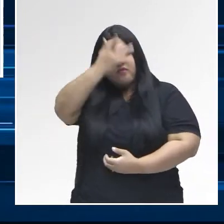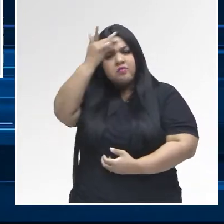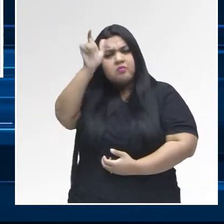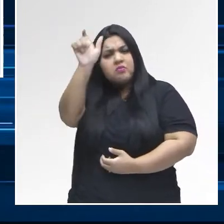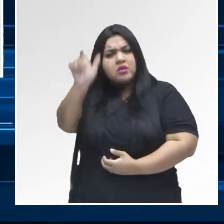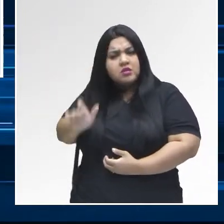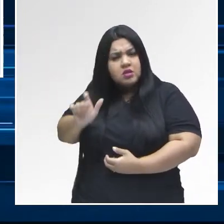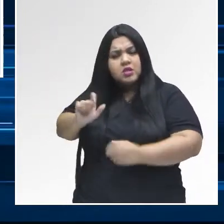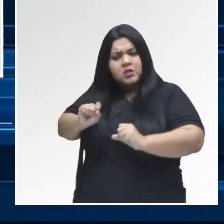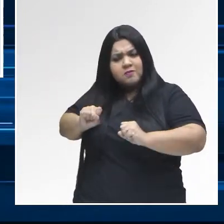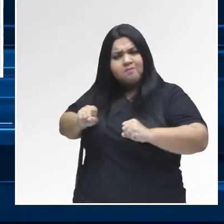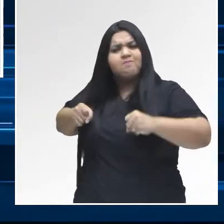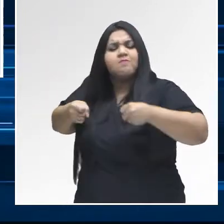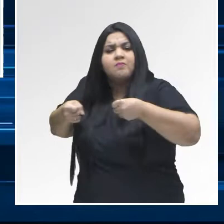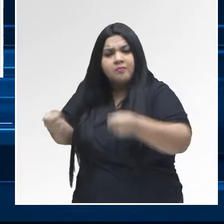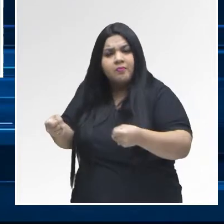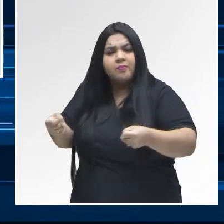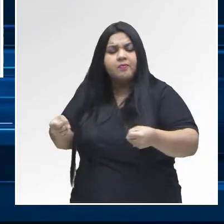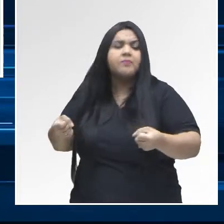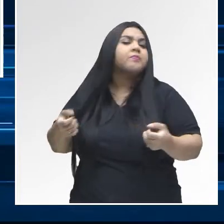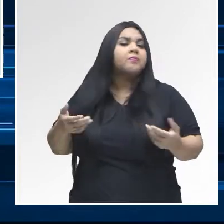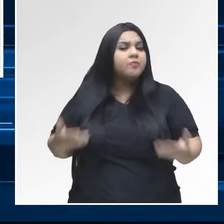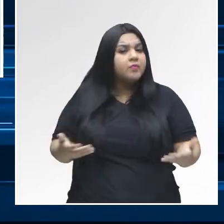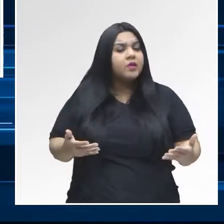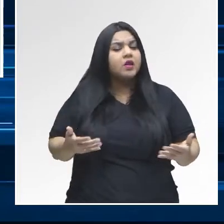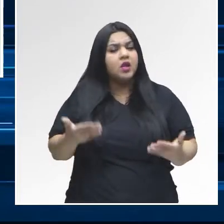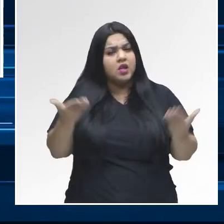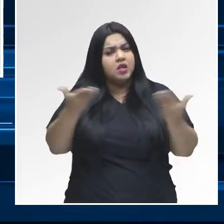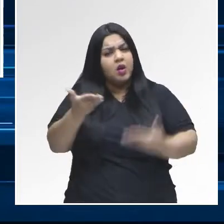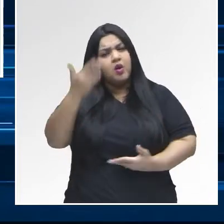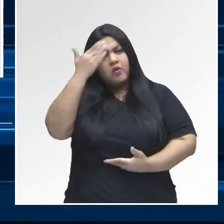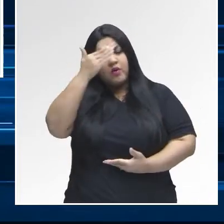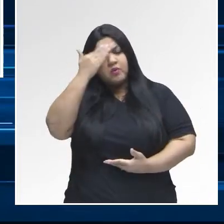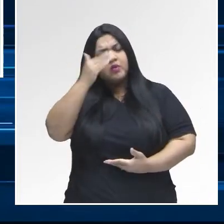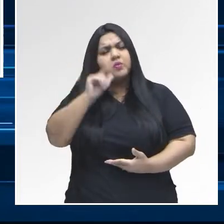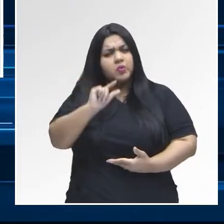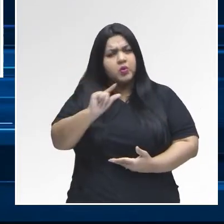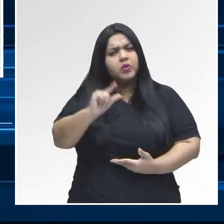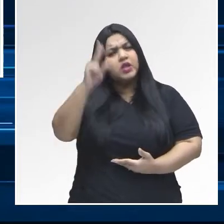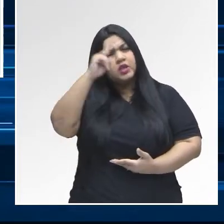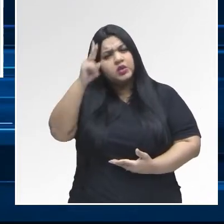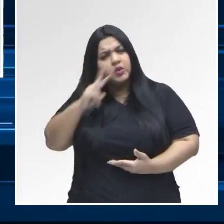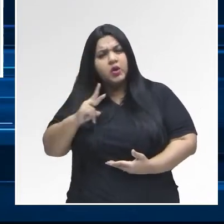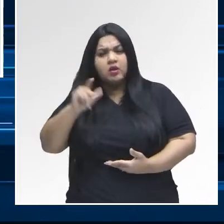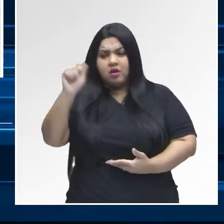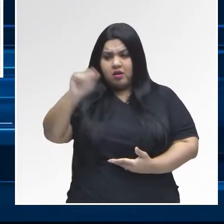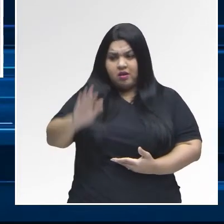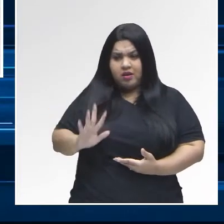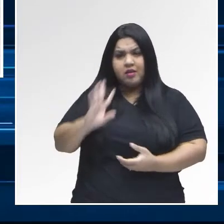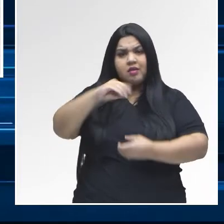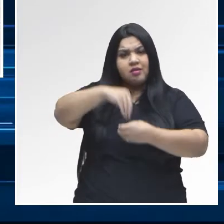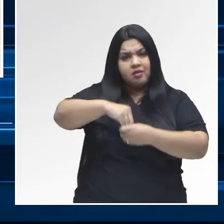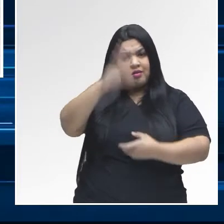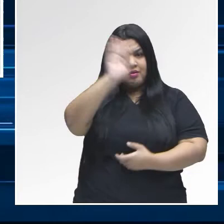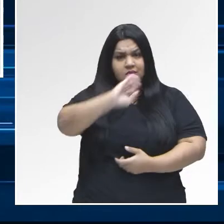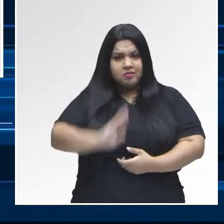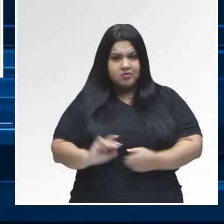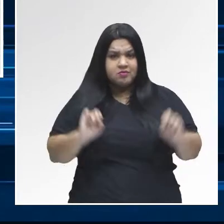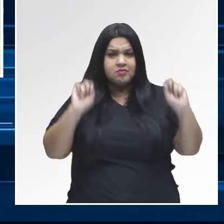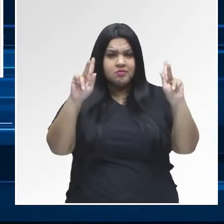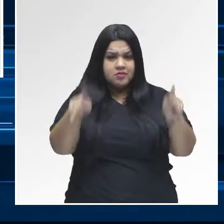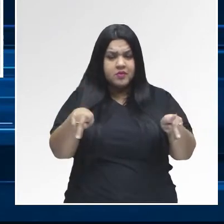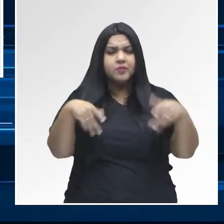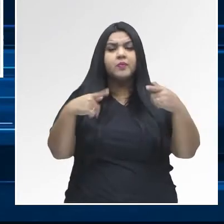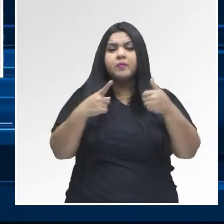dessa opressão eles encontraram. Então nós vamos entender um pouquinho sobre a história dos africanos no Brasil, ok? Então, a